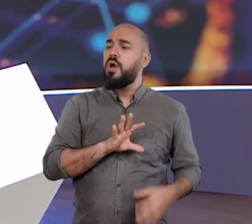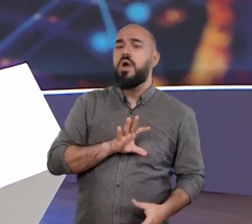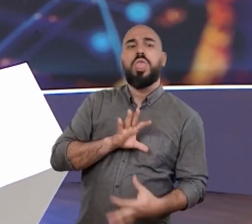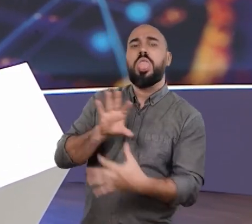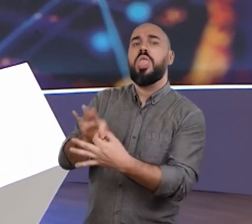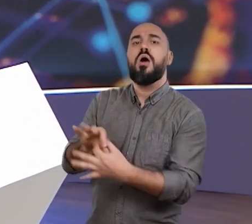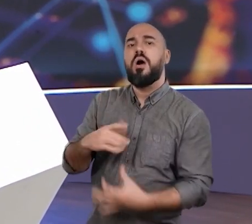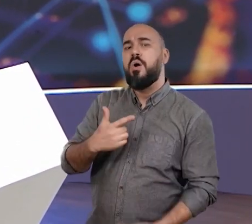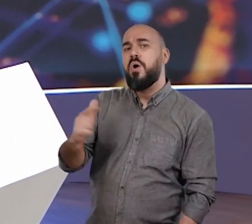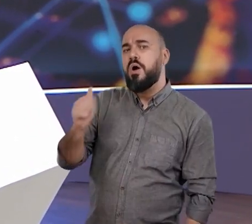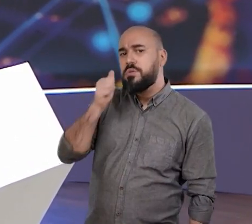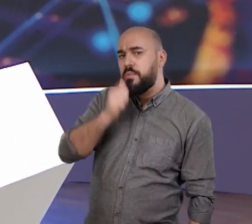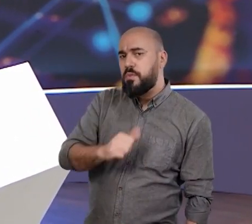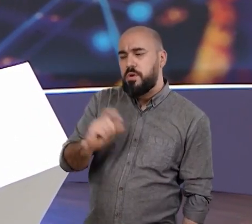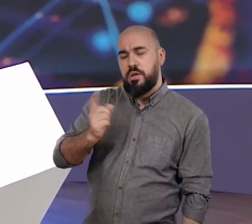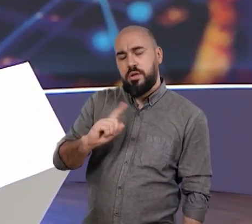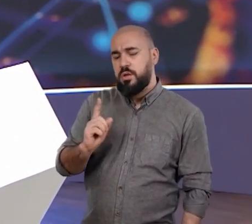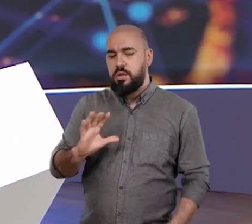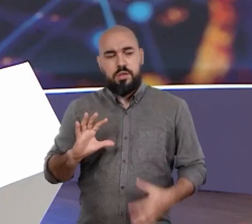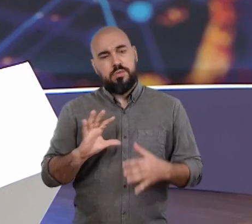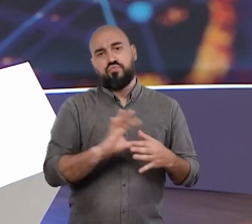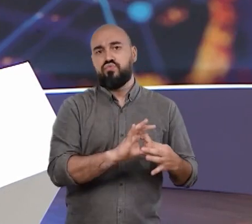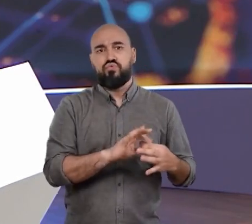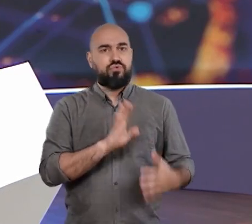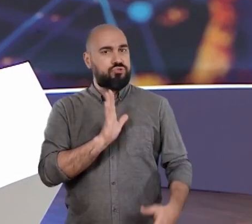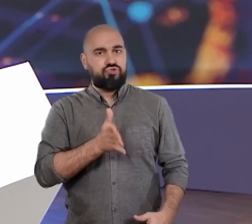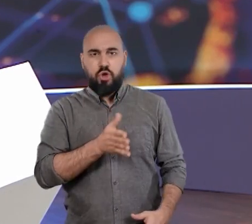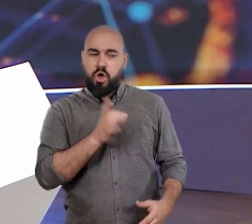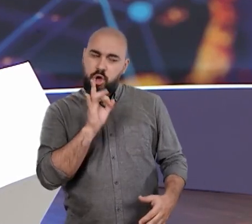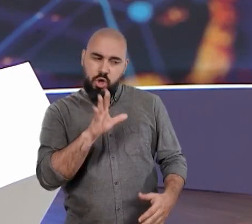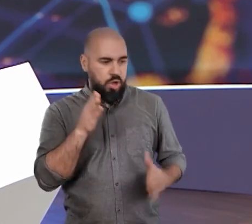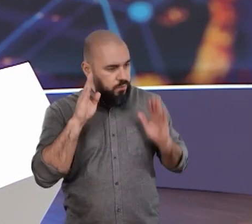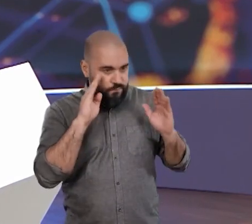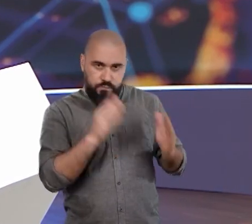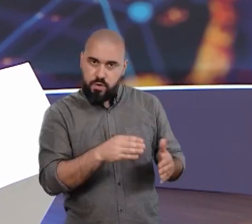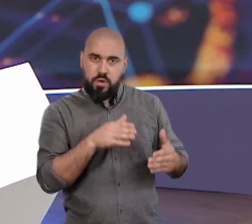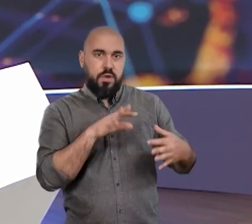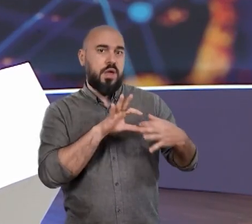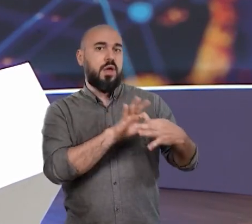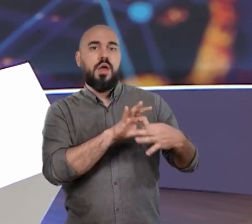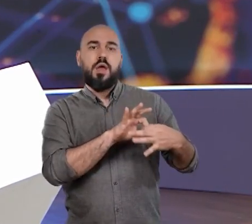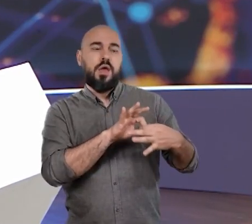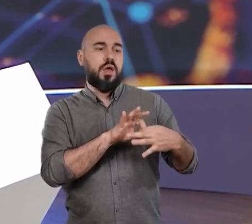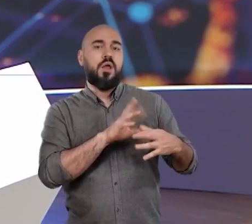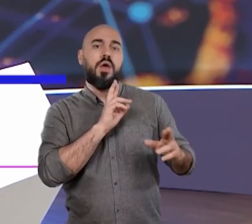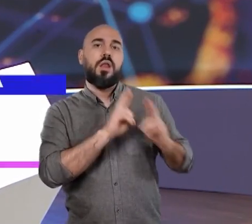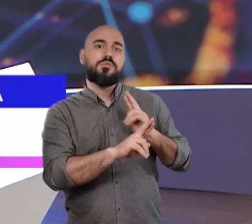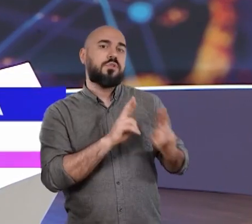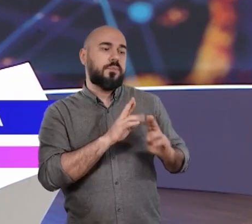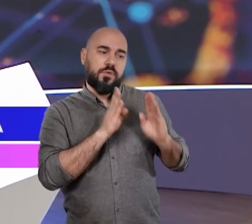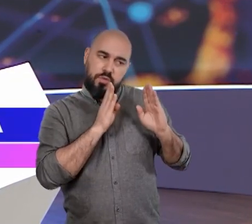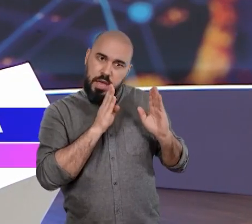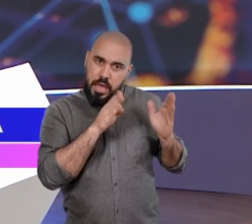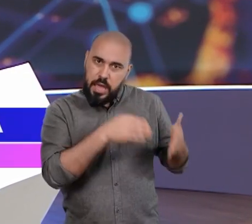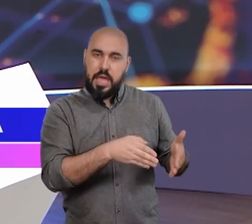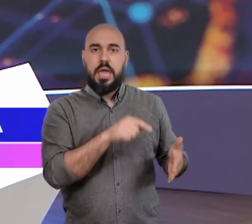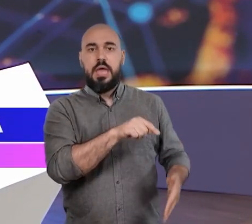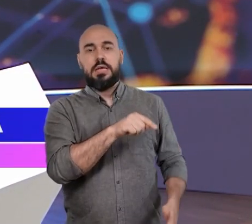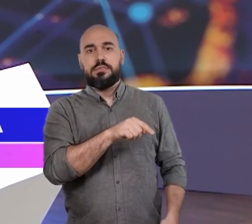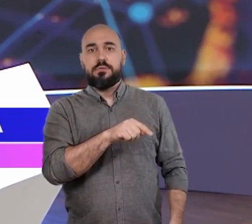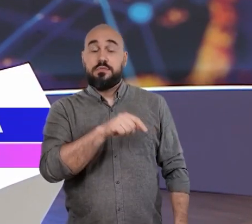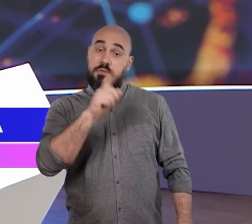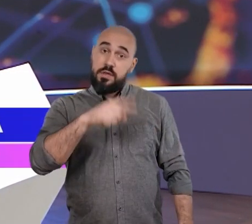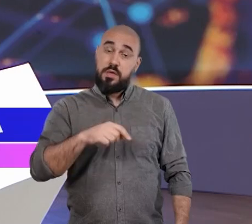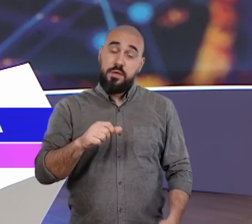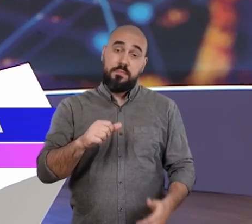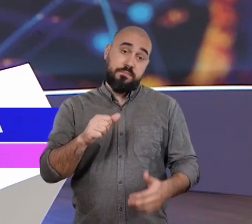compromisso significa que eu estou me entregando completamente a este relacionamento. E isto